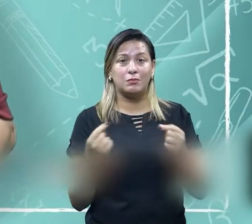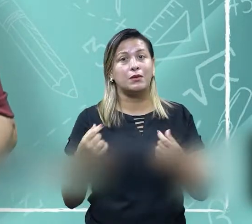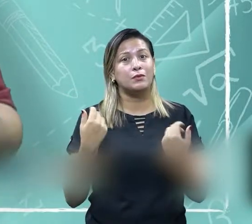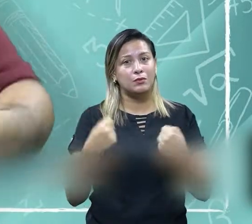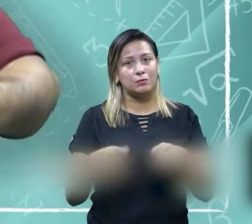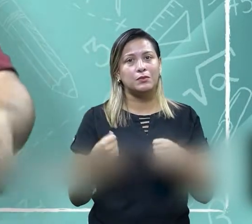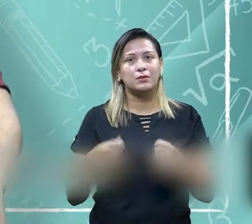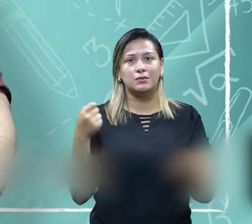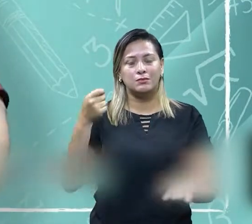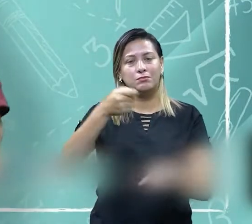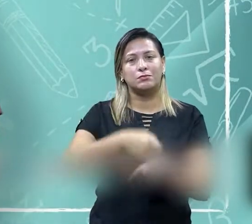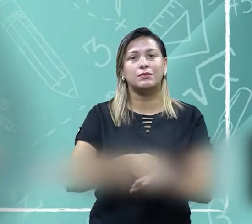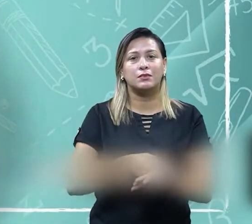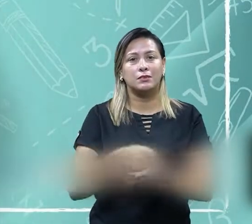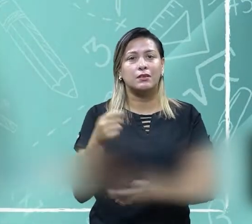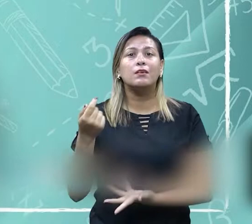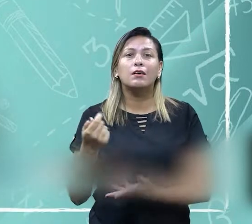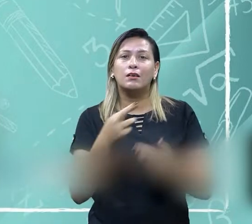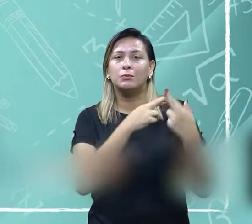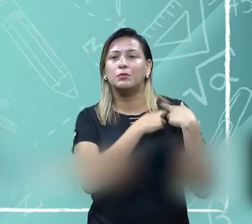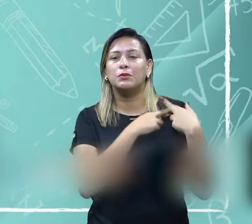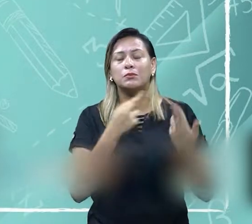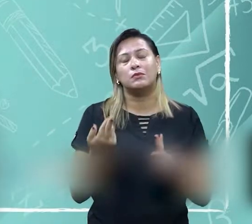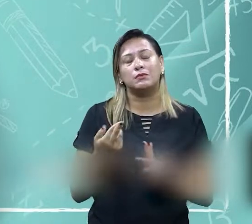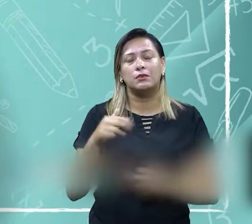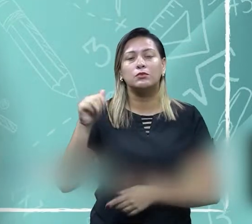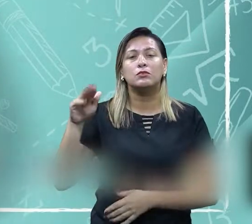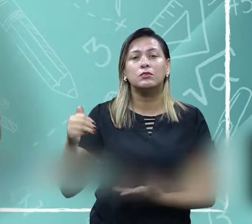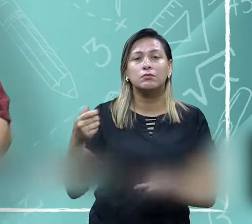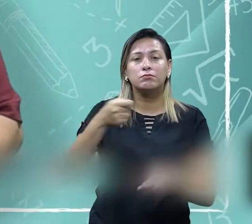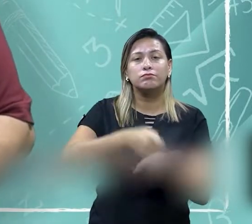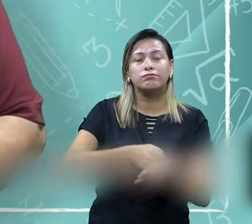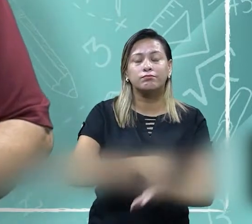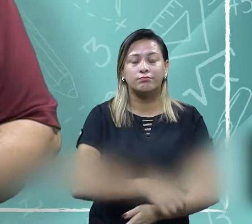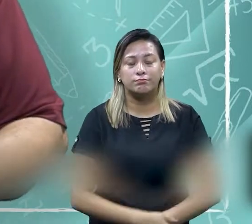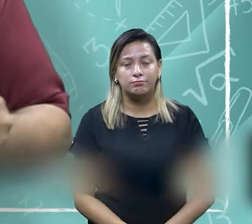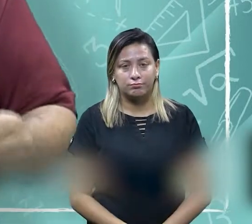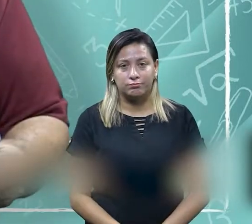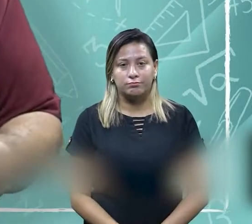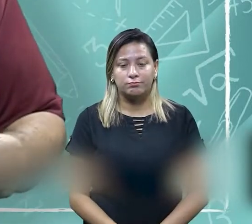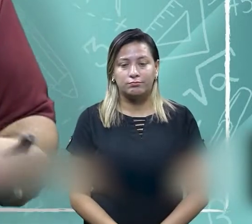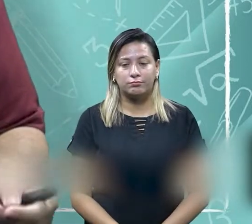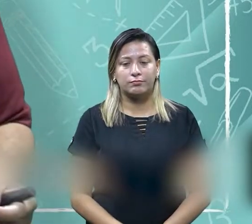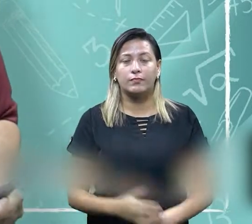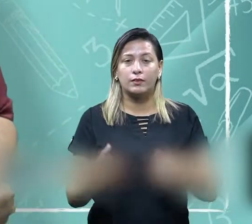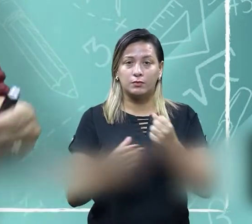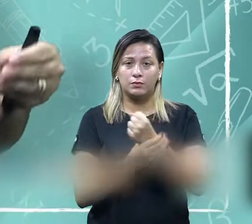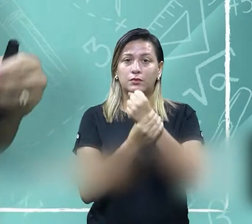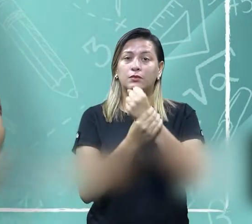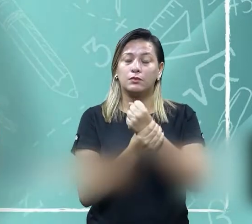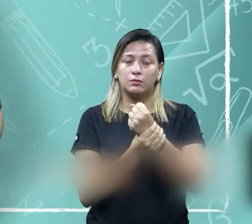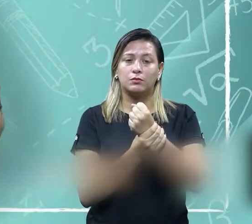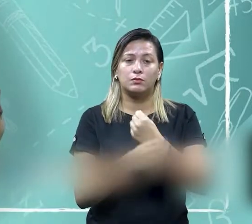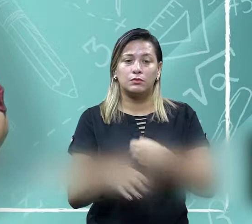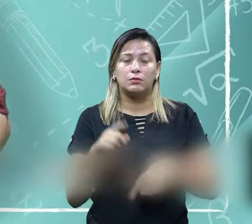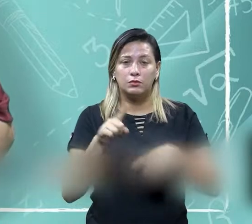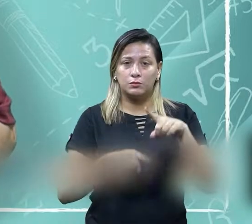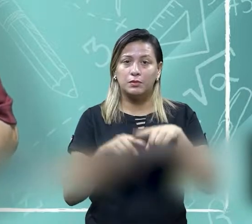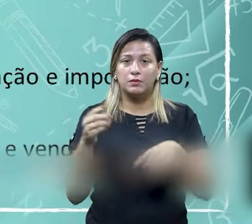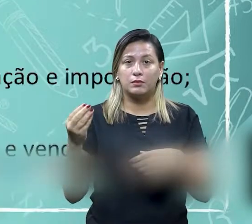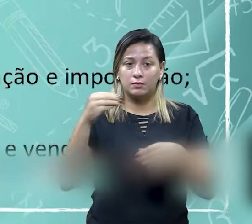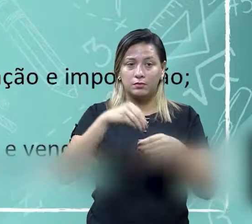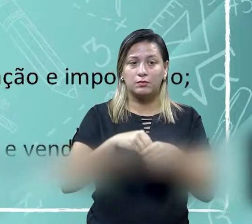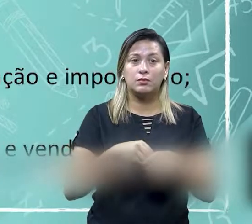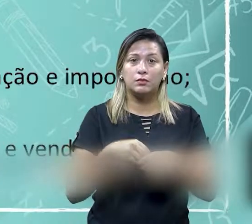deve contratar e quem vai pagar? Essa tem que ser quem deve contratar e quem vai pagar. Esse seguro de carga ela é obrigatório, tá